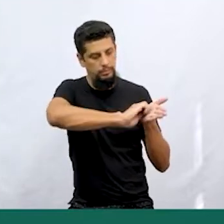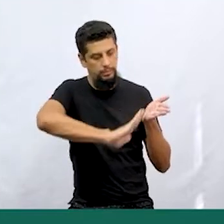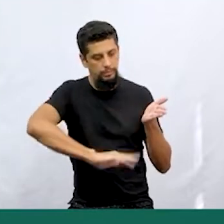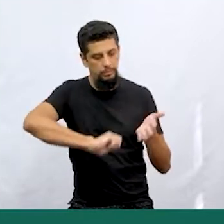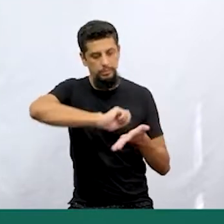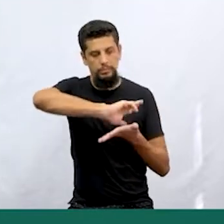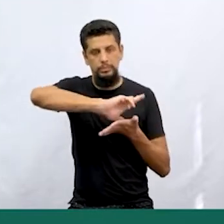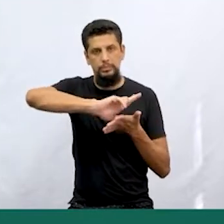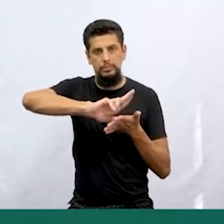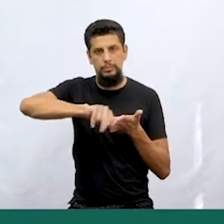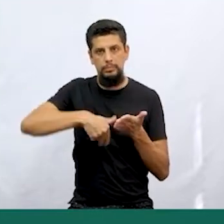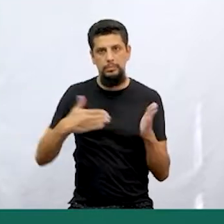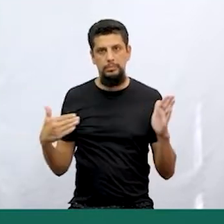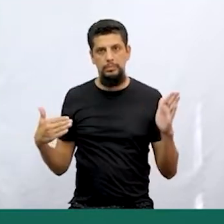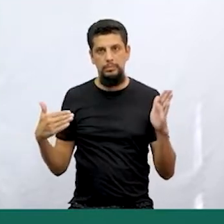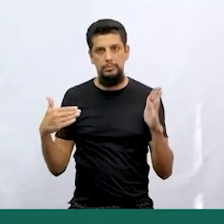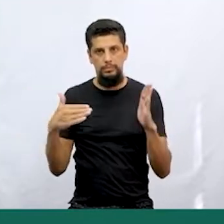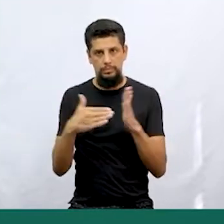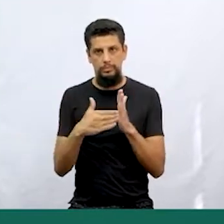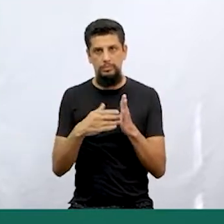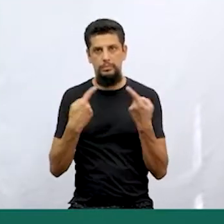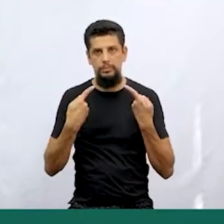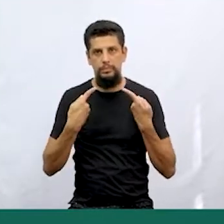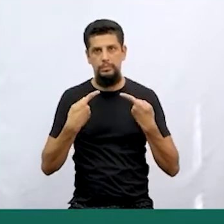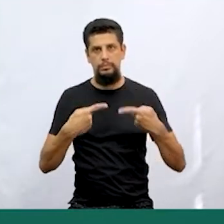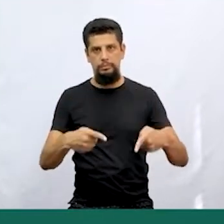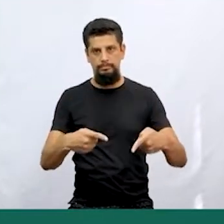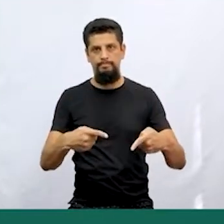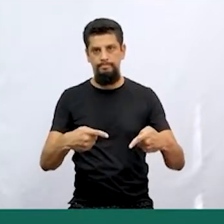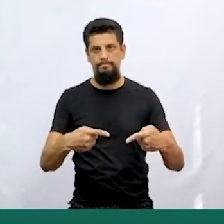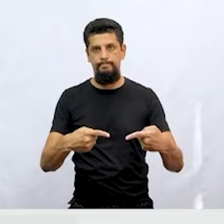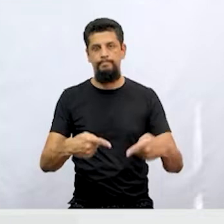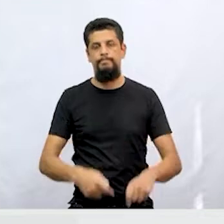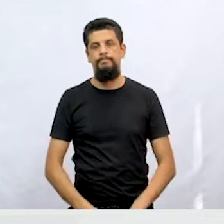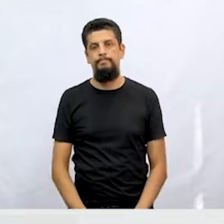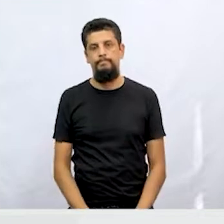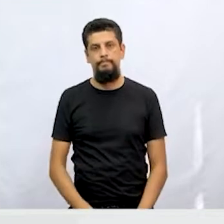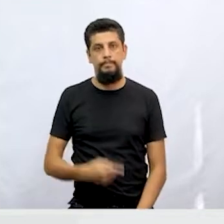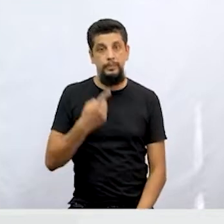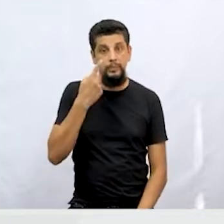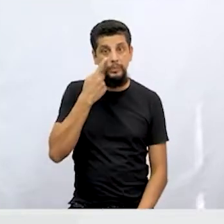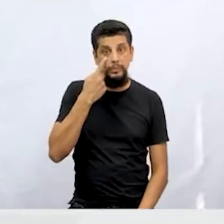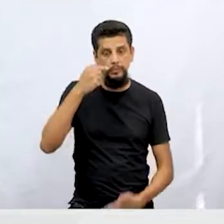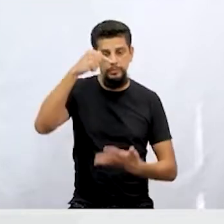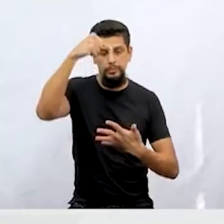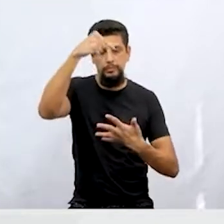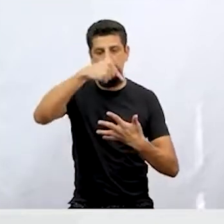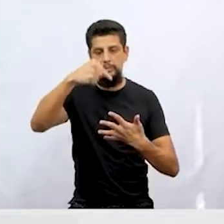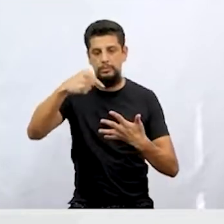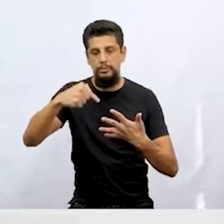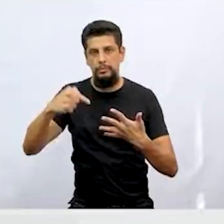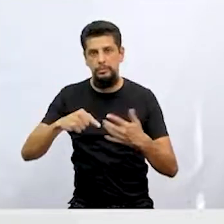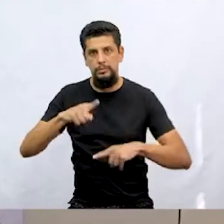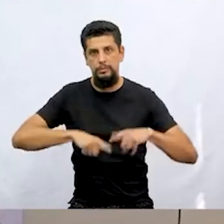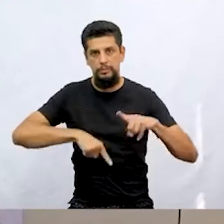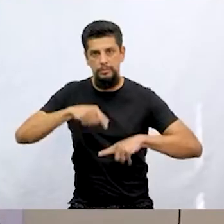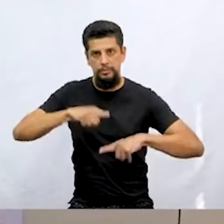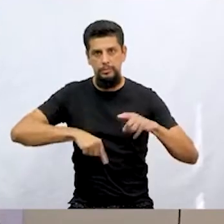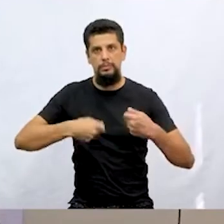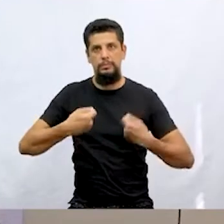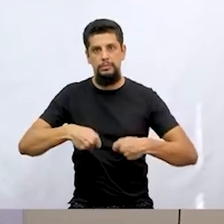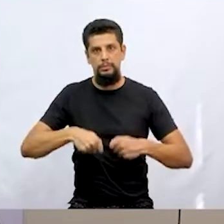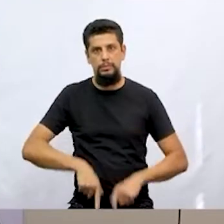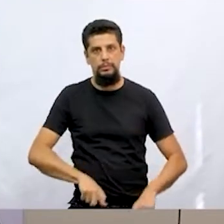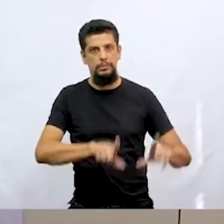atividades e, por último, desafios. Isso mesmo. Vamos ver os materiais que vamos precisar. De olho lá